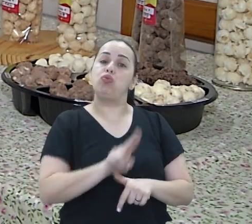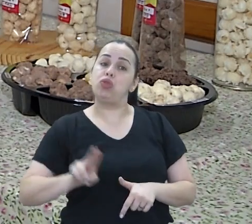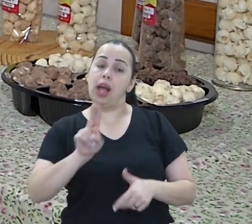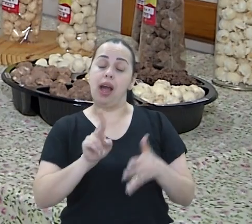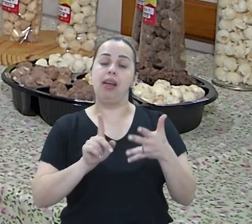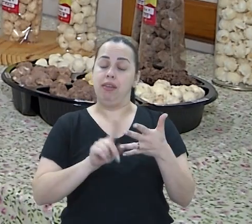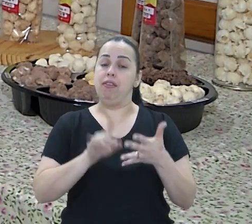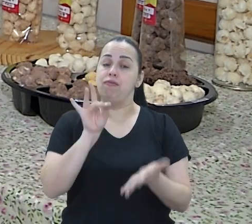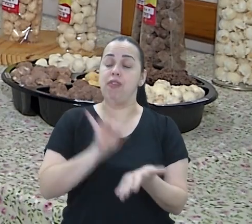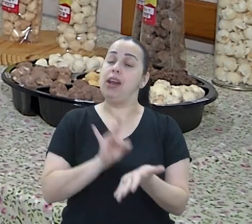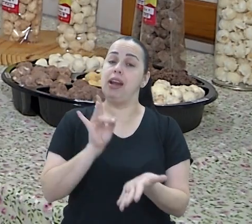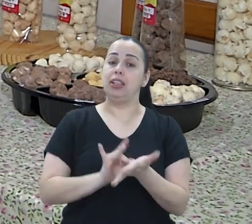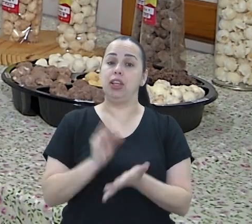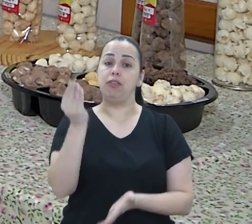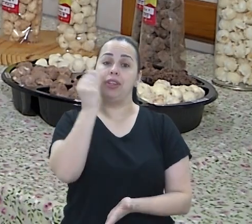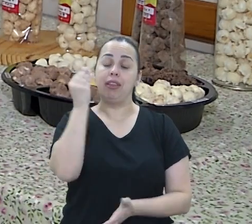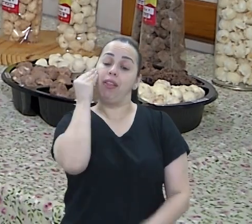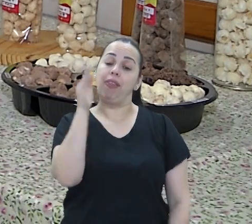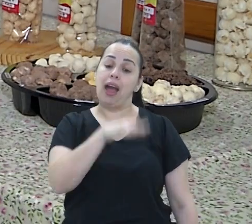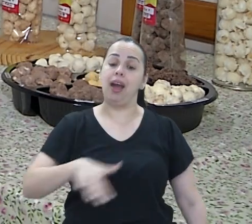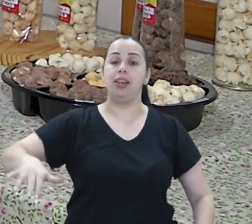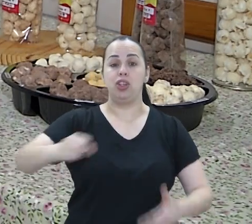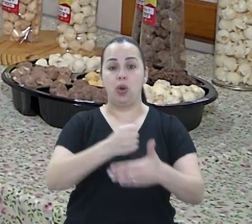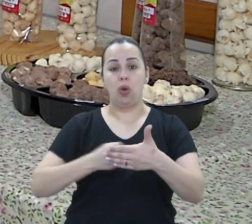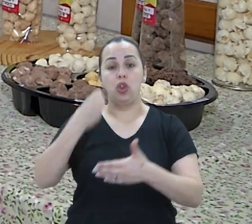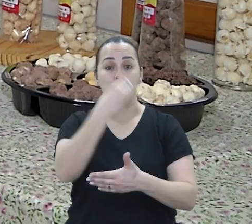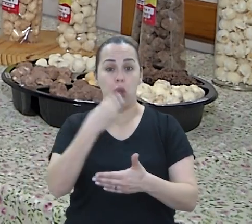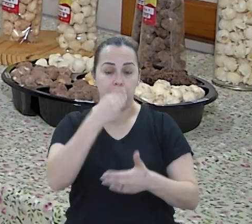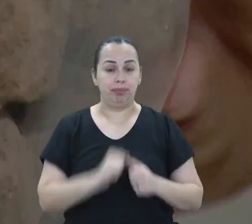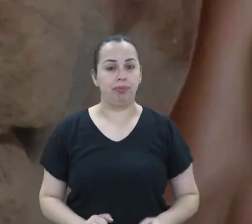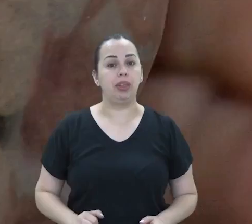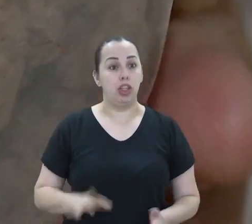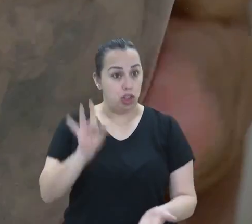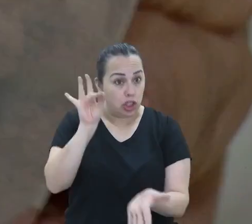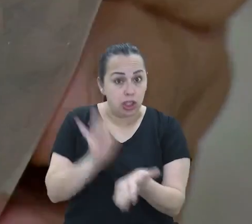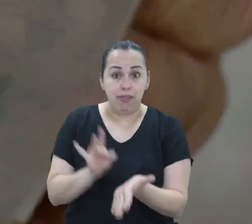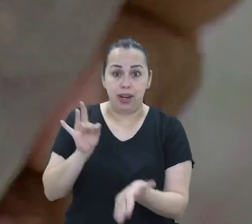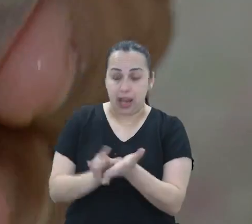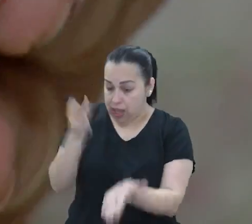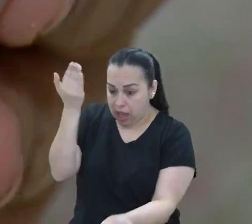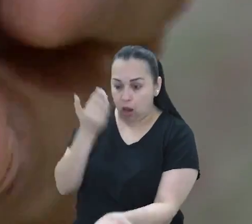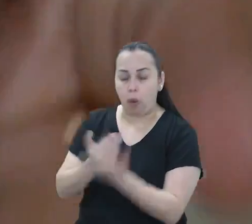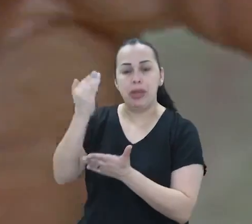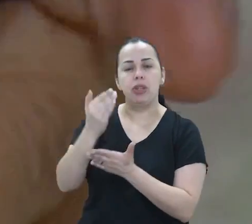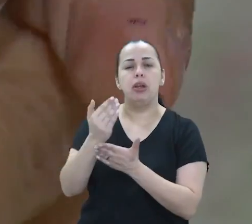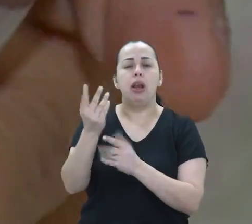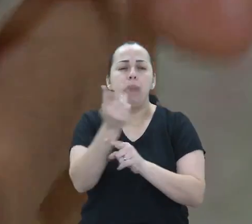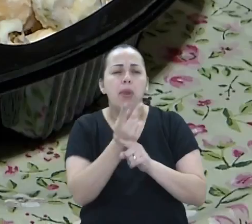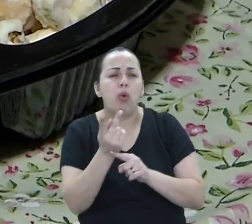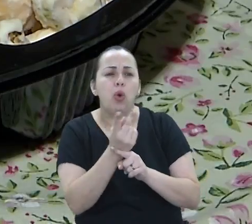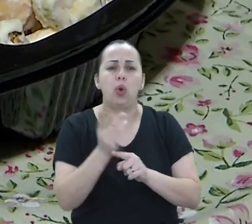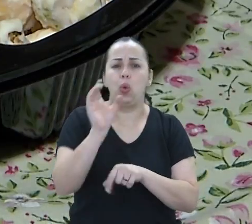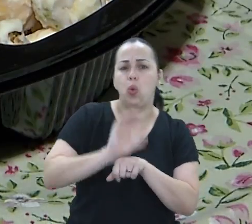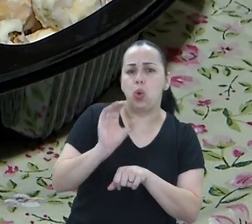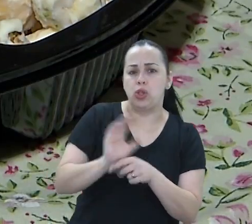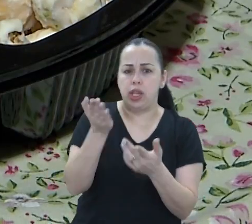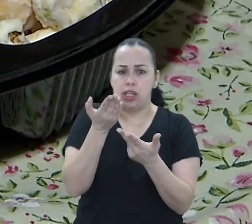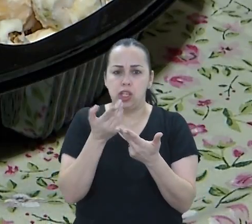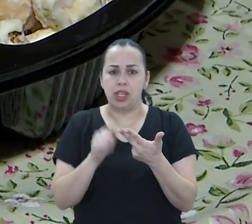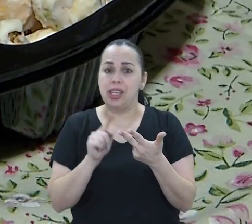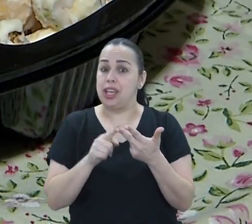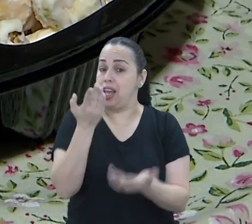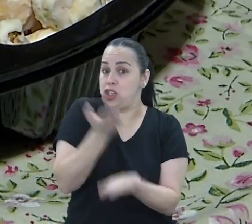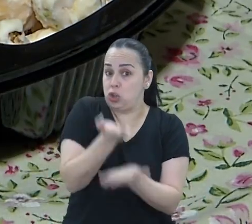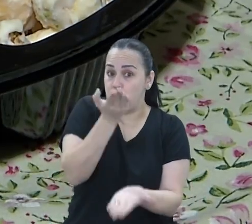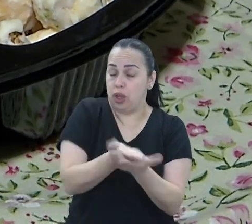fui me aventurar mesmo nesse ramo da confeitaria. Ela mergulhou de vez na área. Procurou